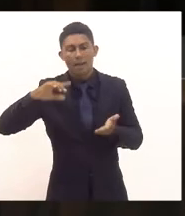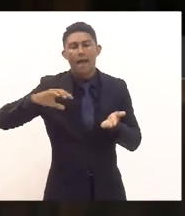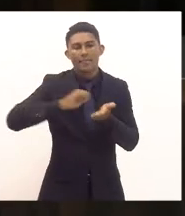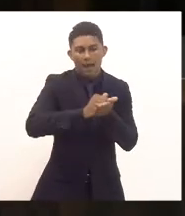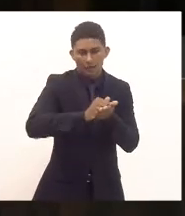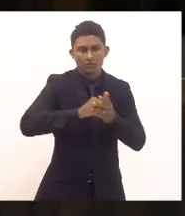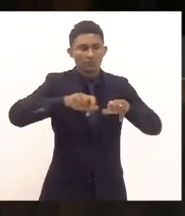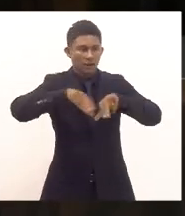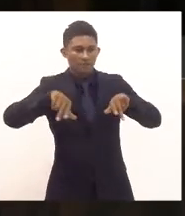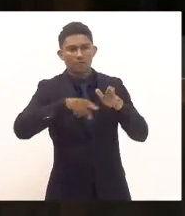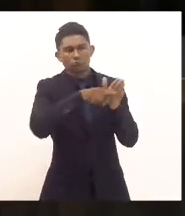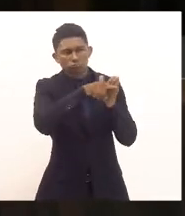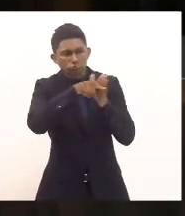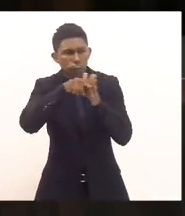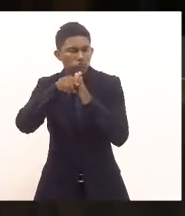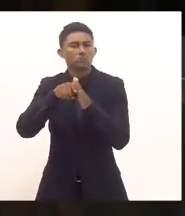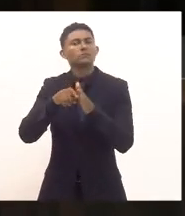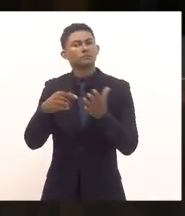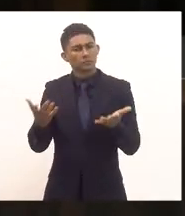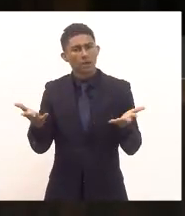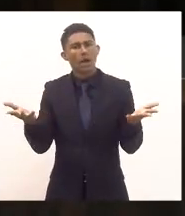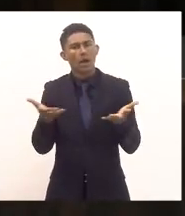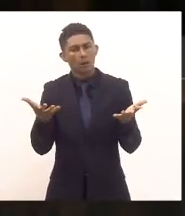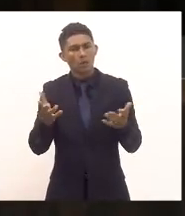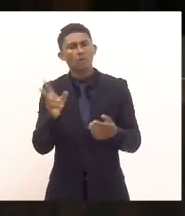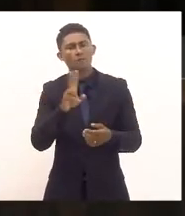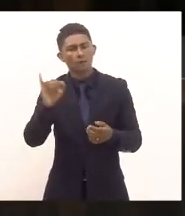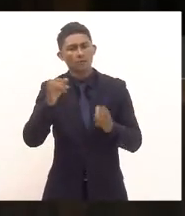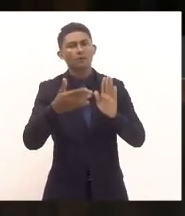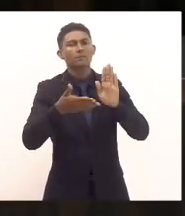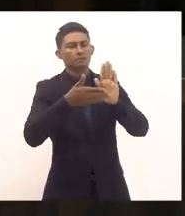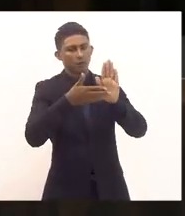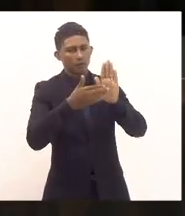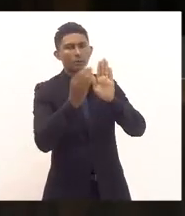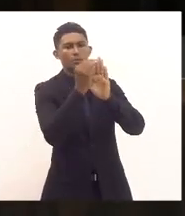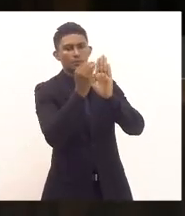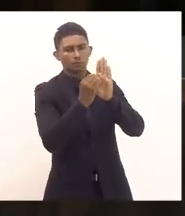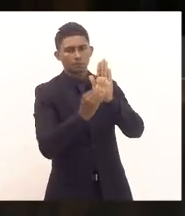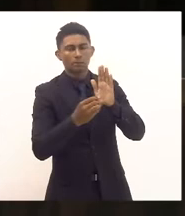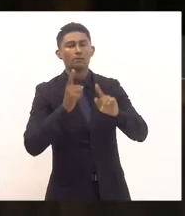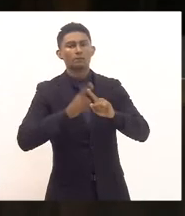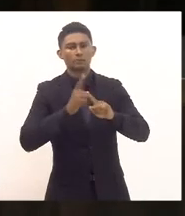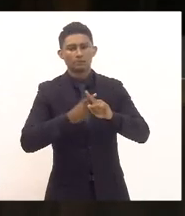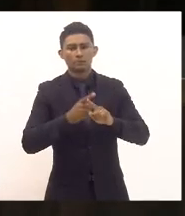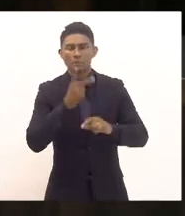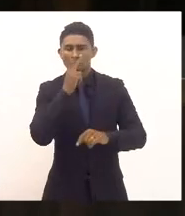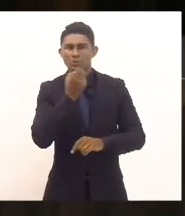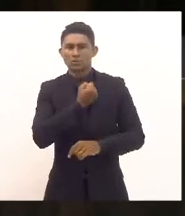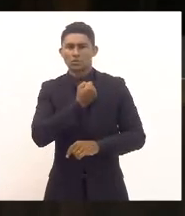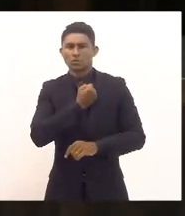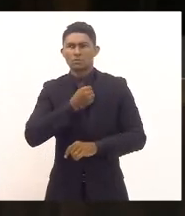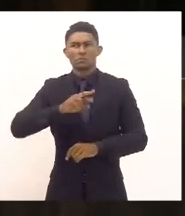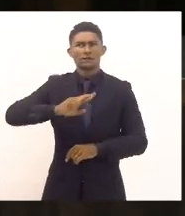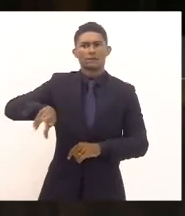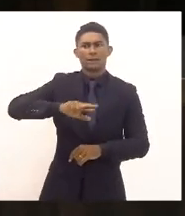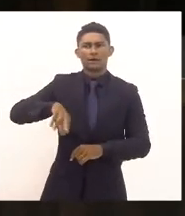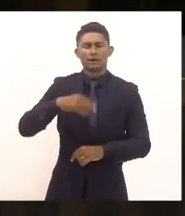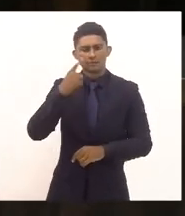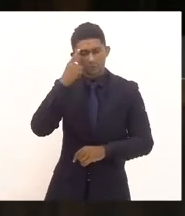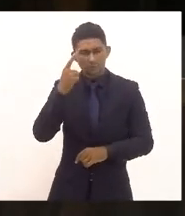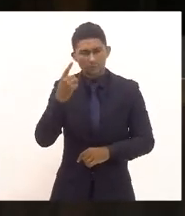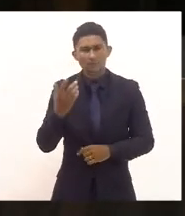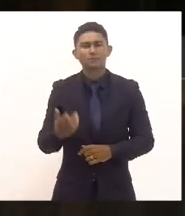levantamentos vou fazer dessa vez nós vamos fazer na pauta tá porque tá com o número muito diferente do que foi